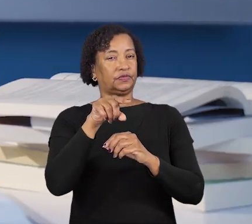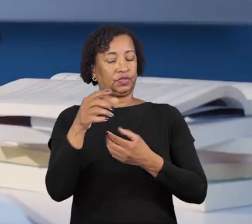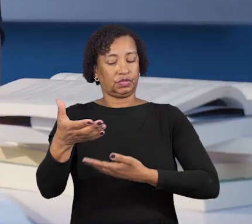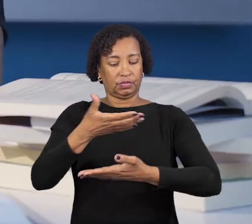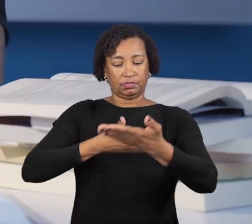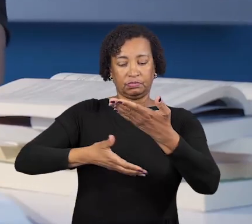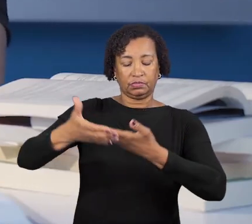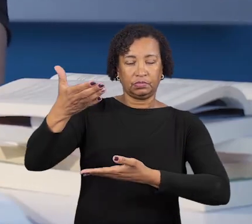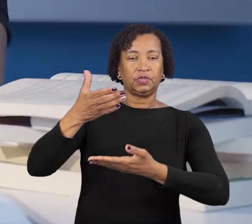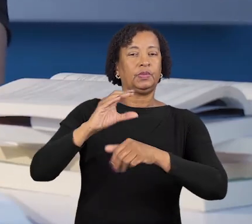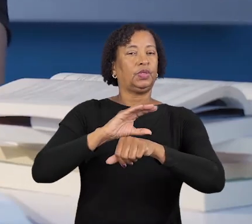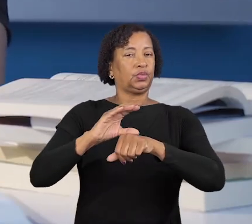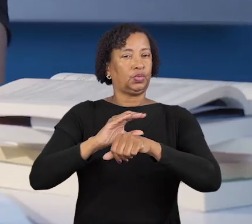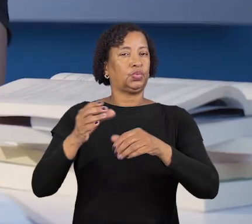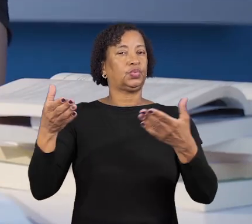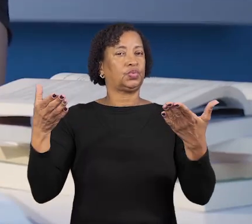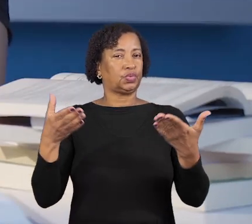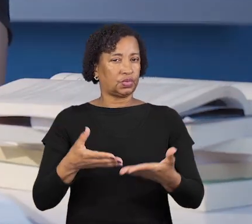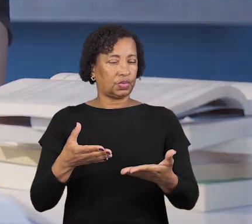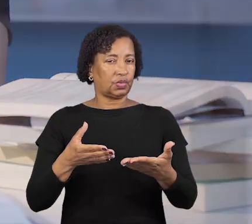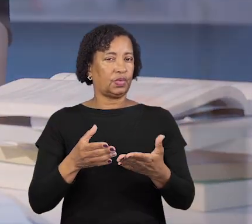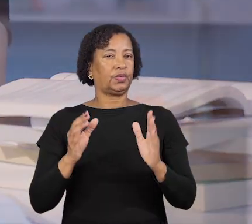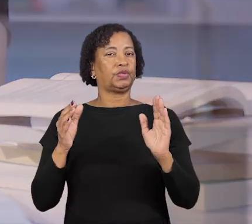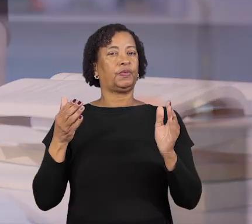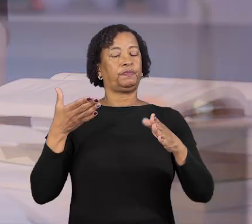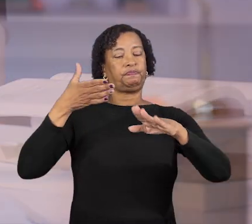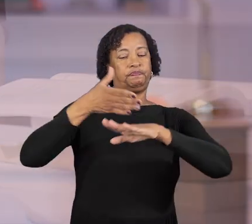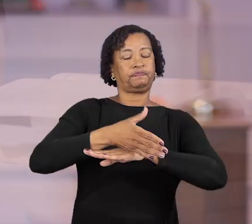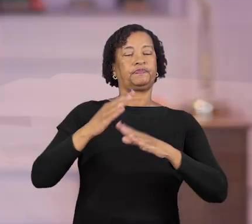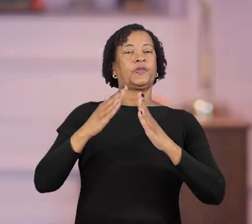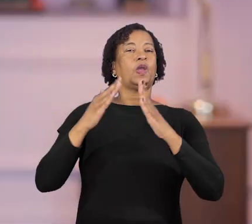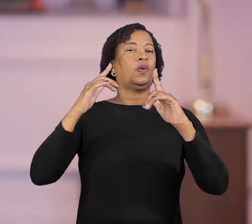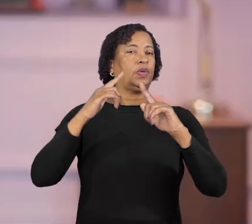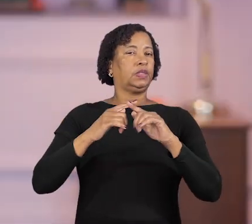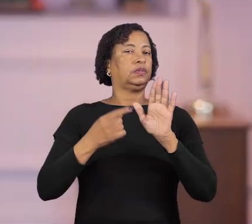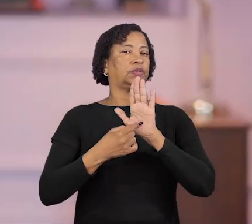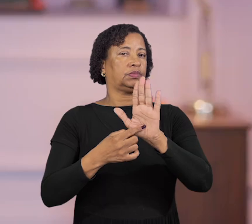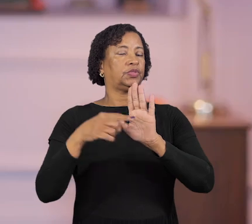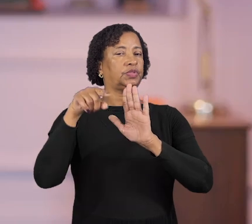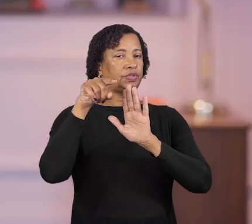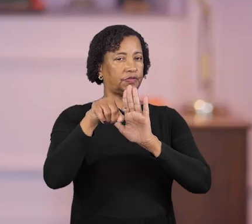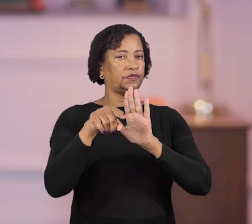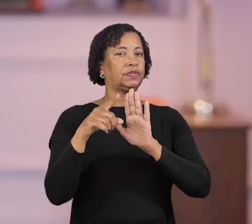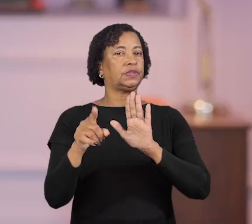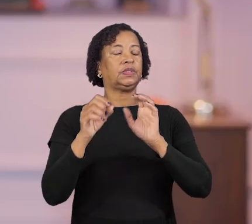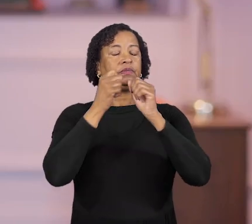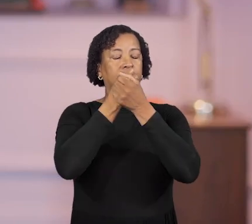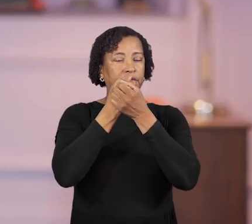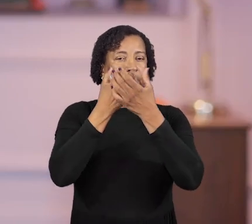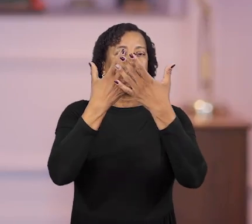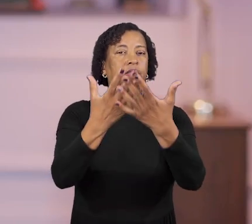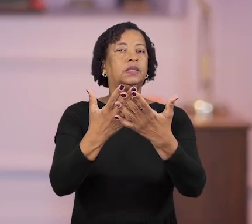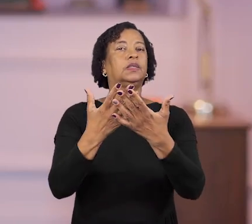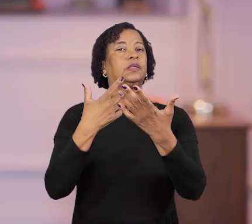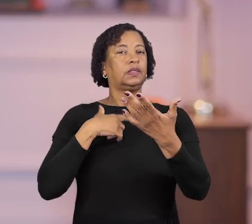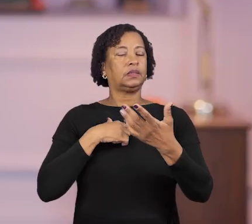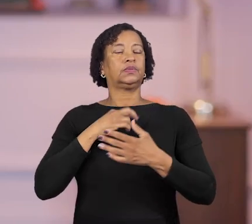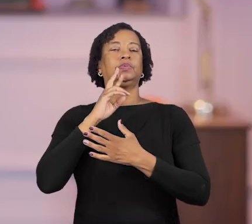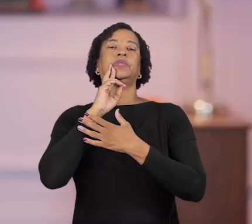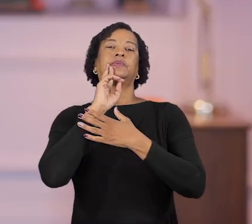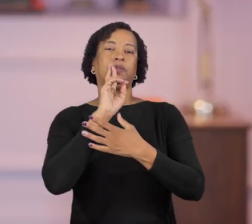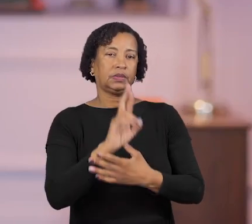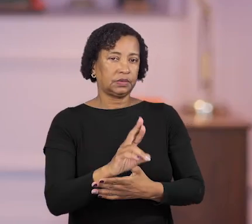de você participar de um curso como este, ou de frequentar uma igreja, demonstra que, pelo menos, você está declarando ser parte